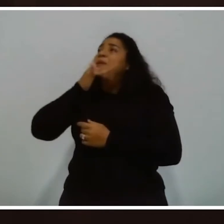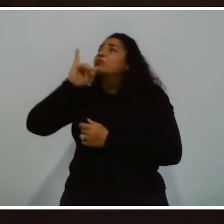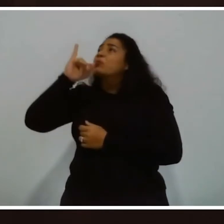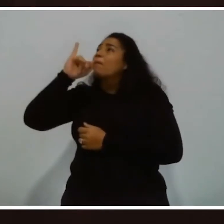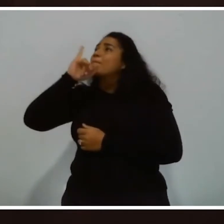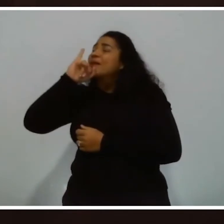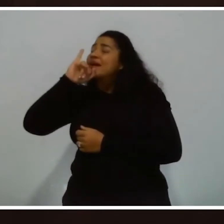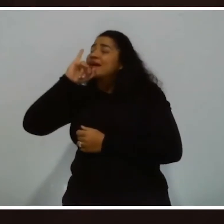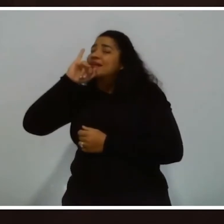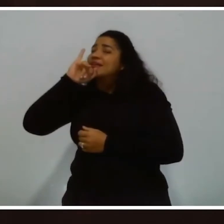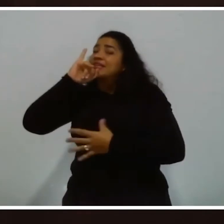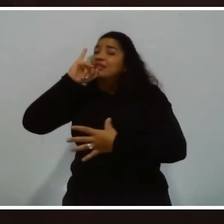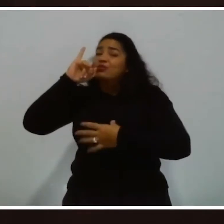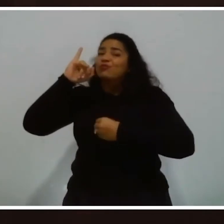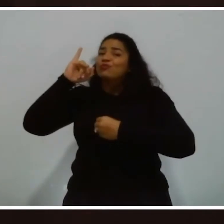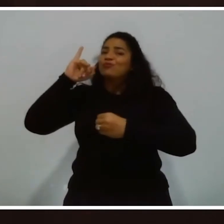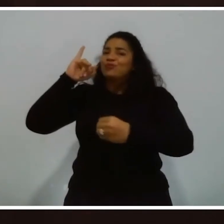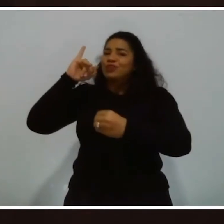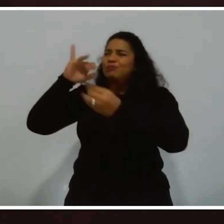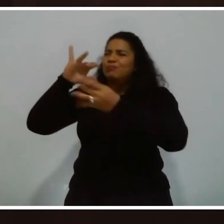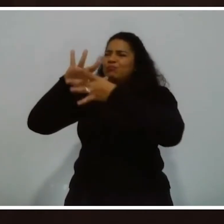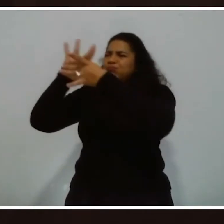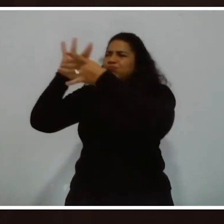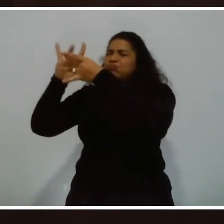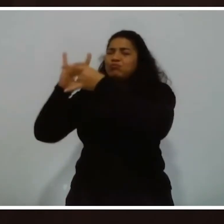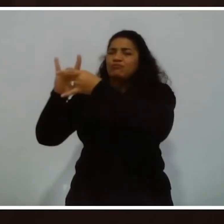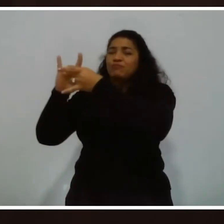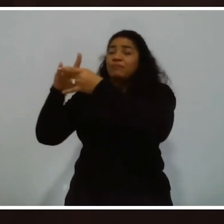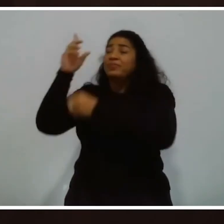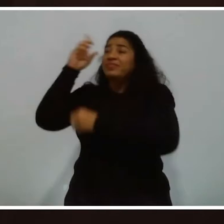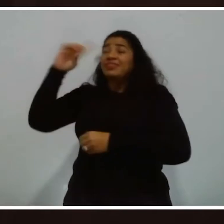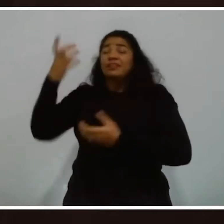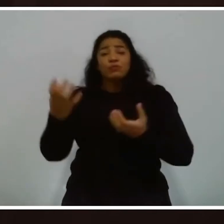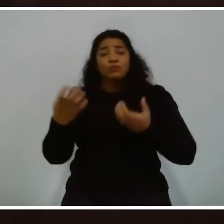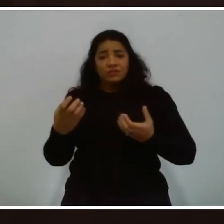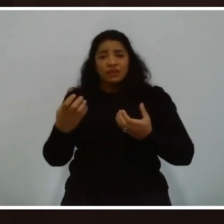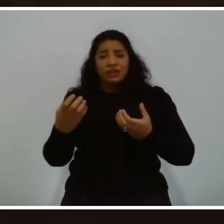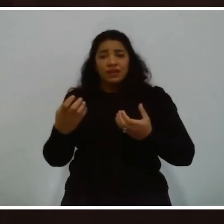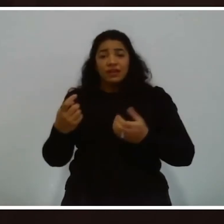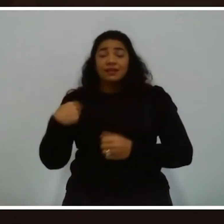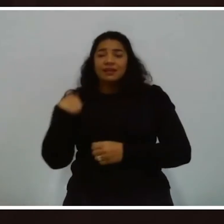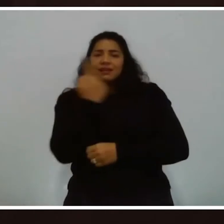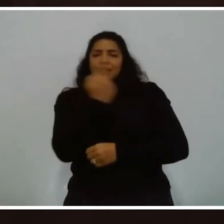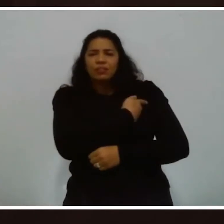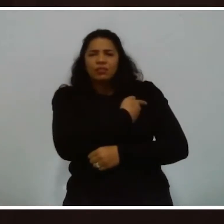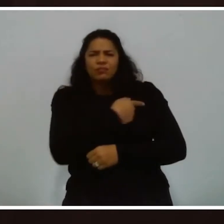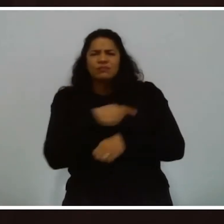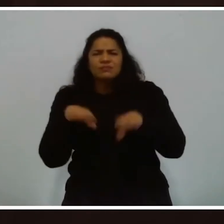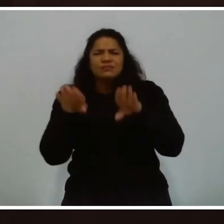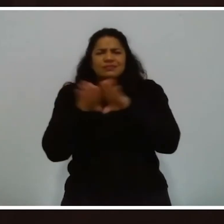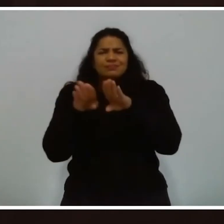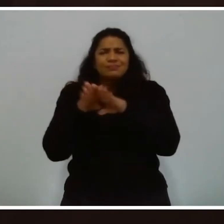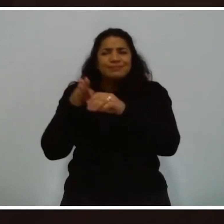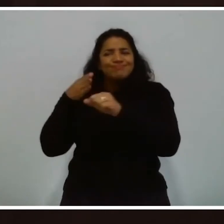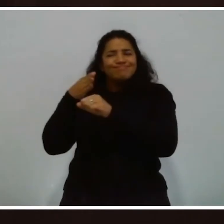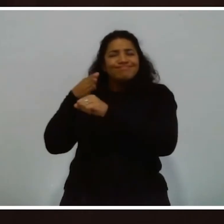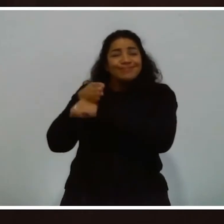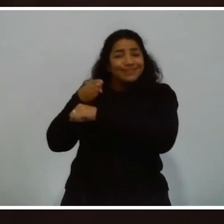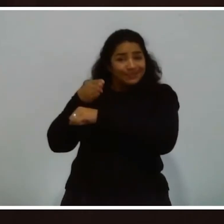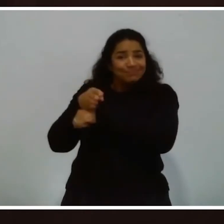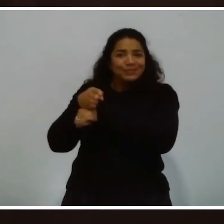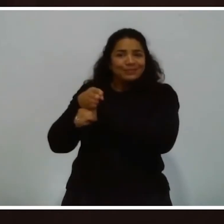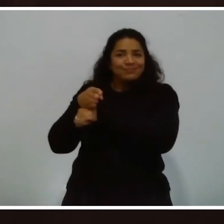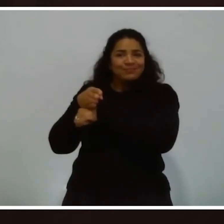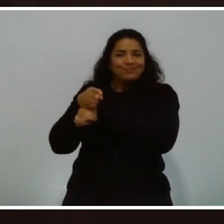introduzir nessa relação. O Pai está no Filho, o Filho está no Pai. Nós não vamos estar diretamente no Pai,